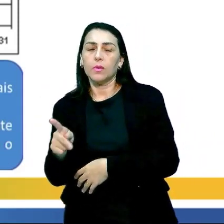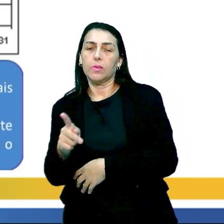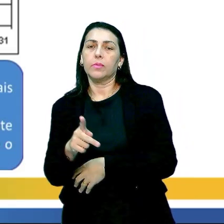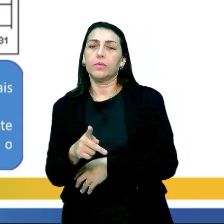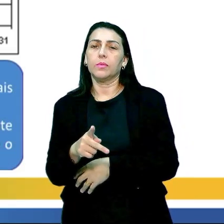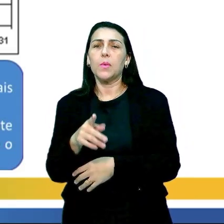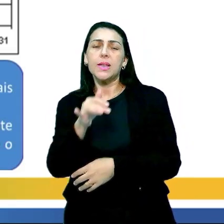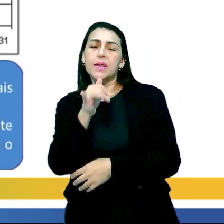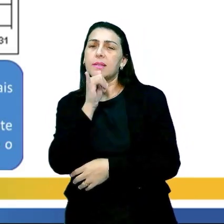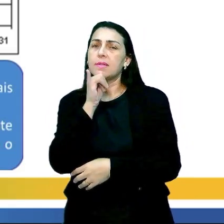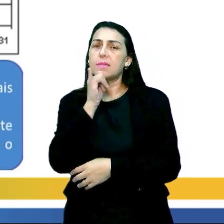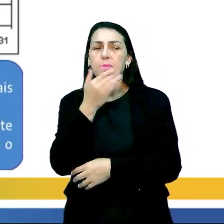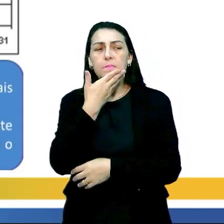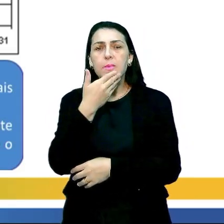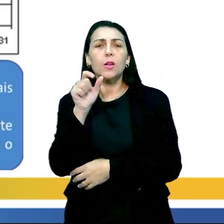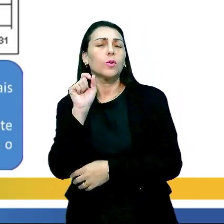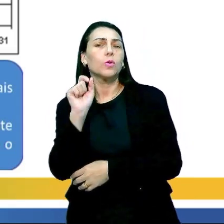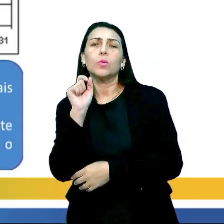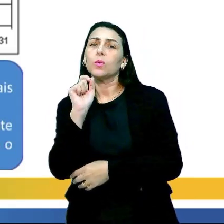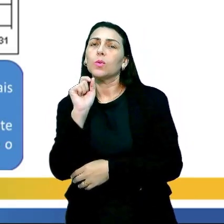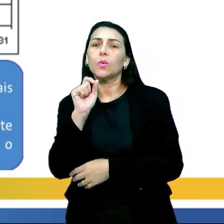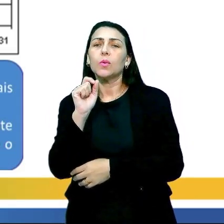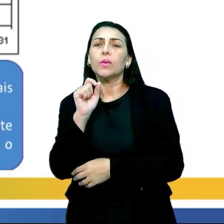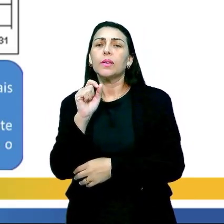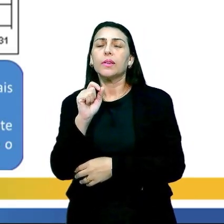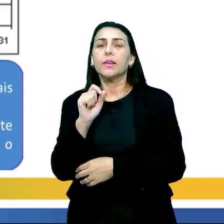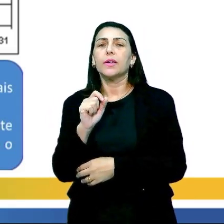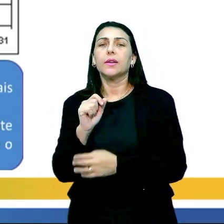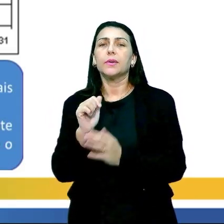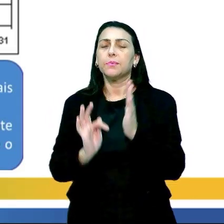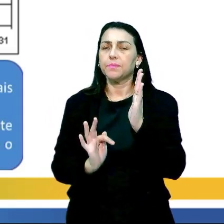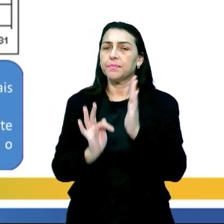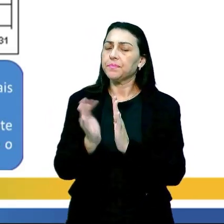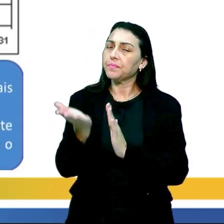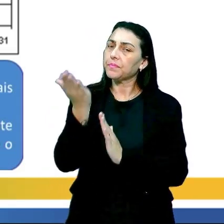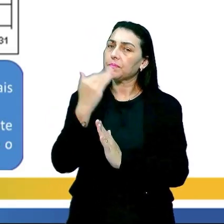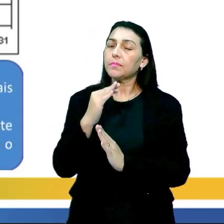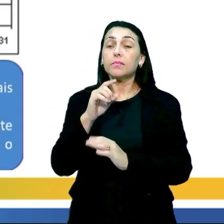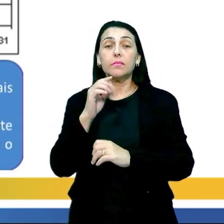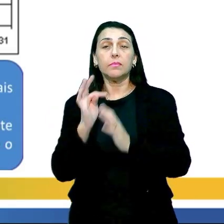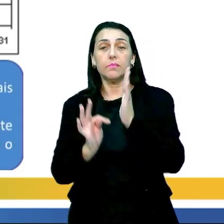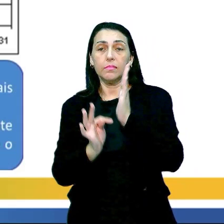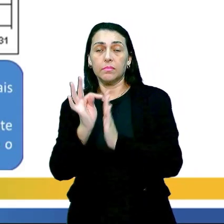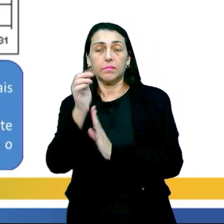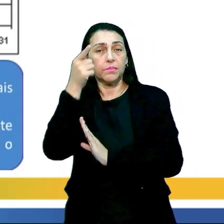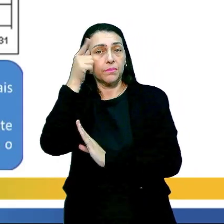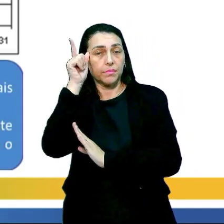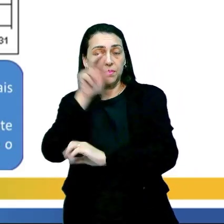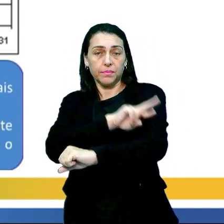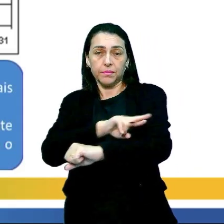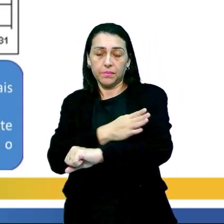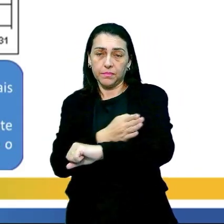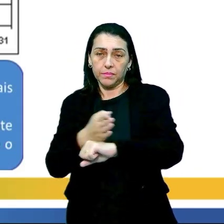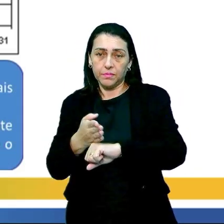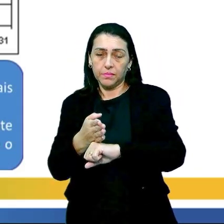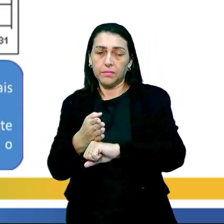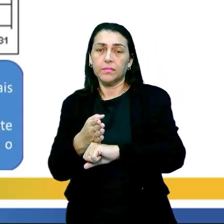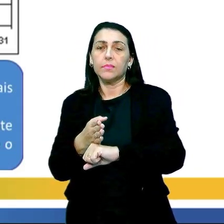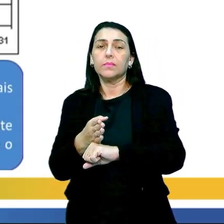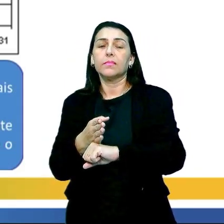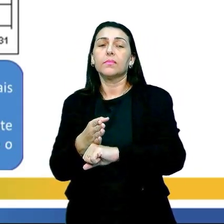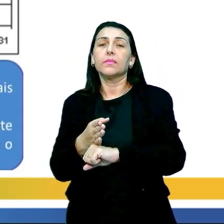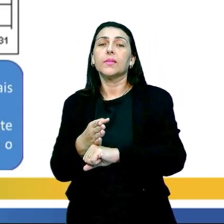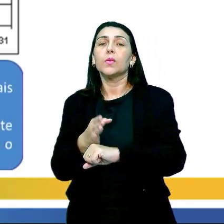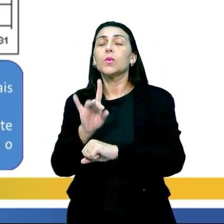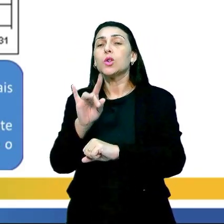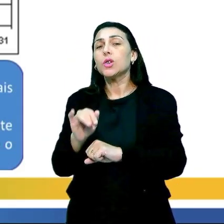passa aí um exemplo melhor do que seria amplitude térmica. Vamos lá. A temperatura ontem em Rio Branco, durante o dia,